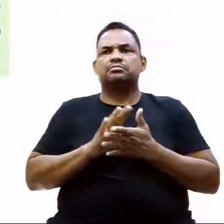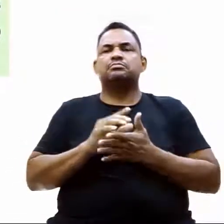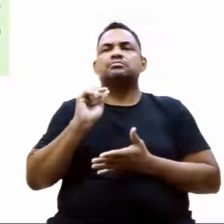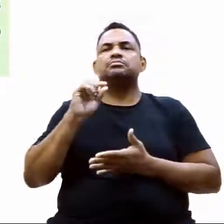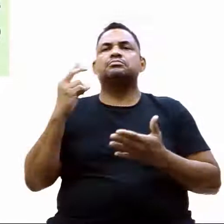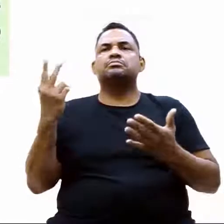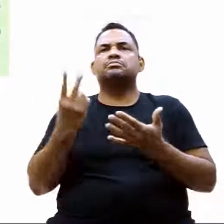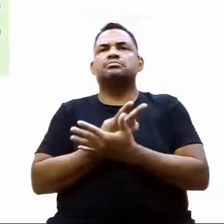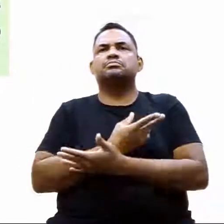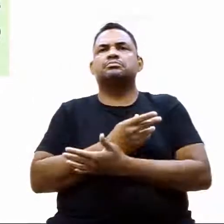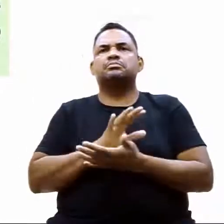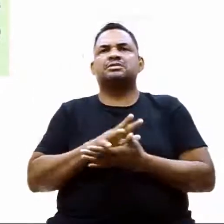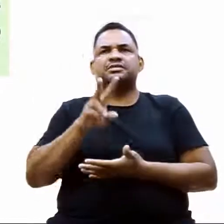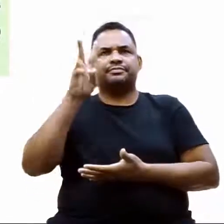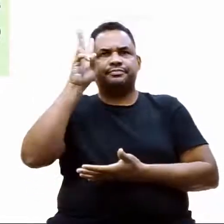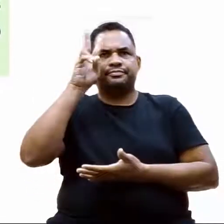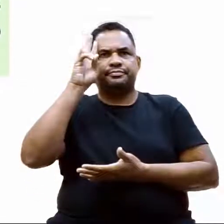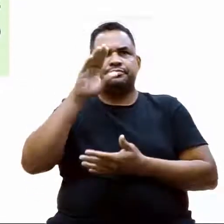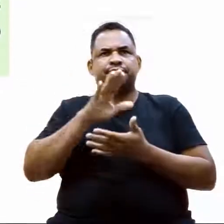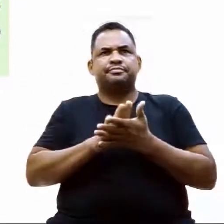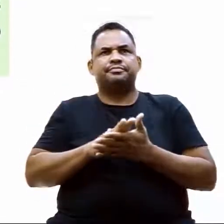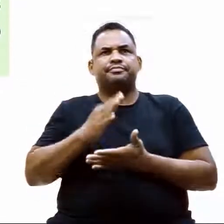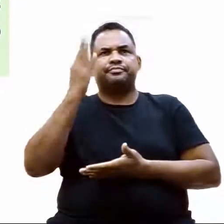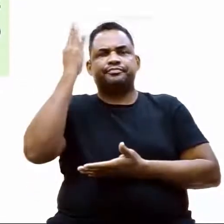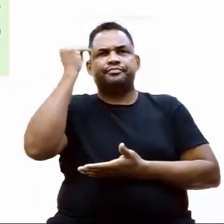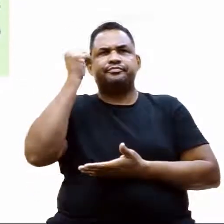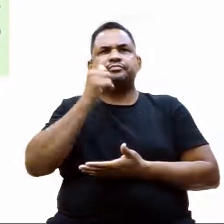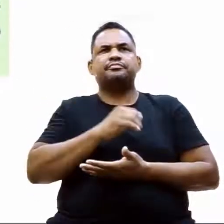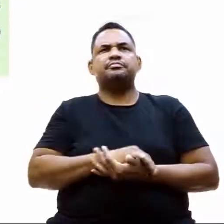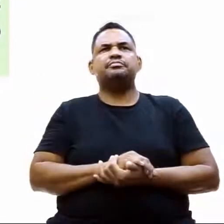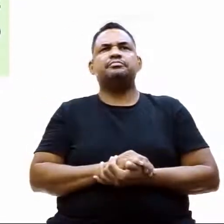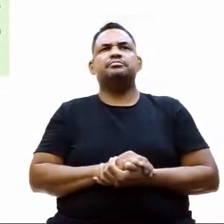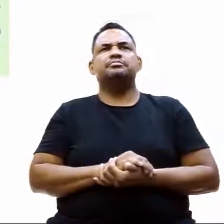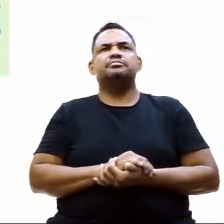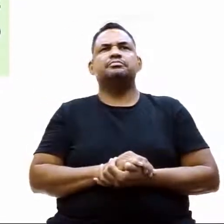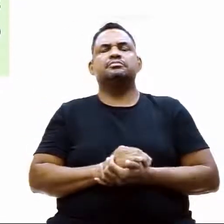aconteceu? Historicamente, sabemos que em